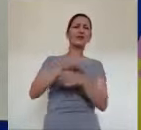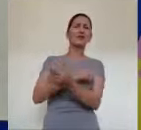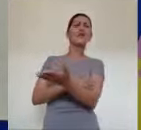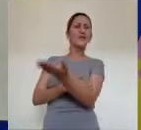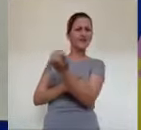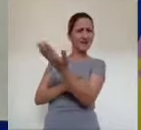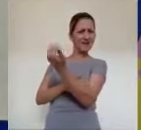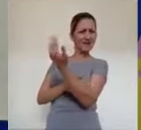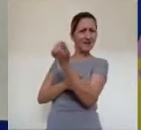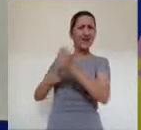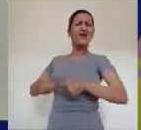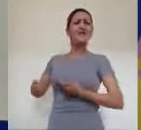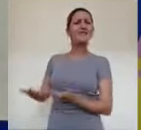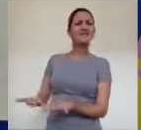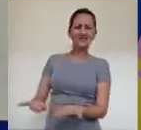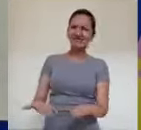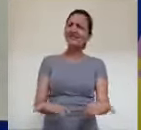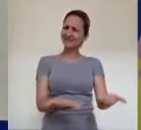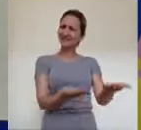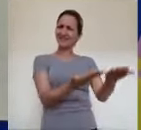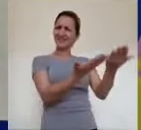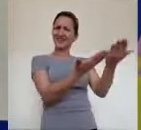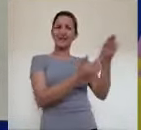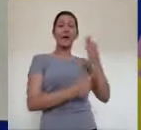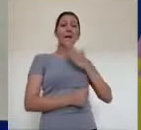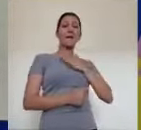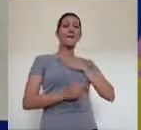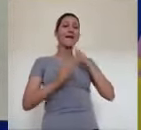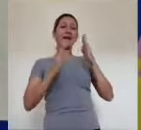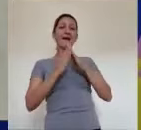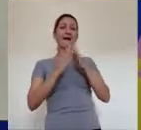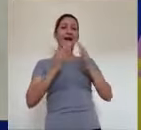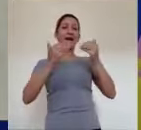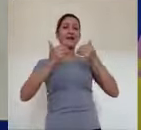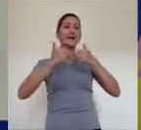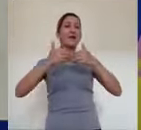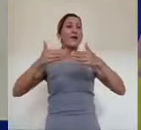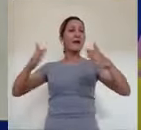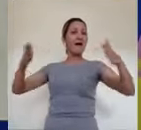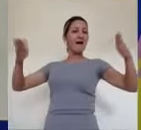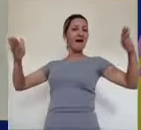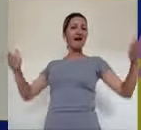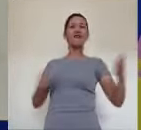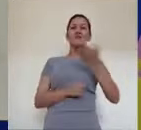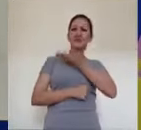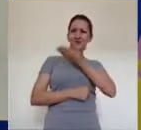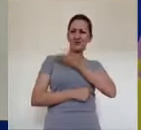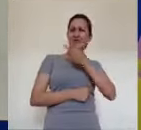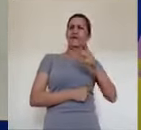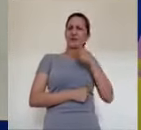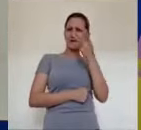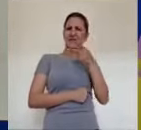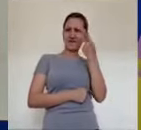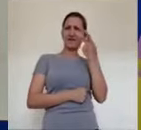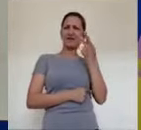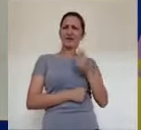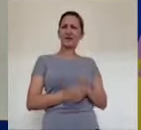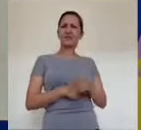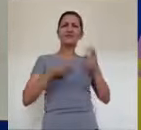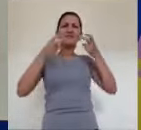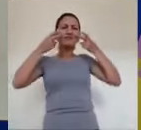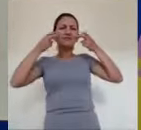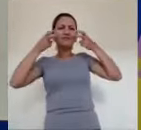vamos vamos entrar meu casebre está aberta aos amigos desse ela o